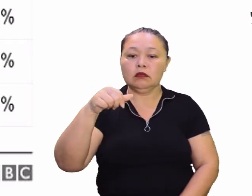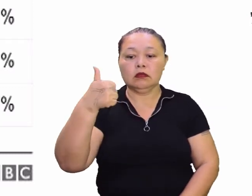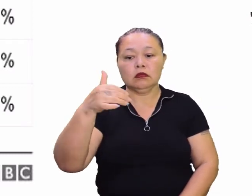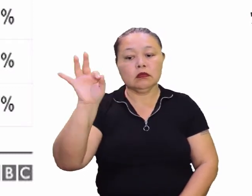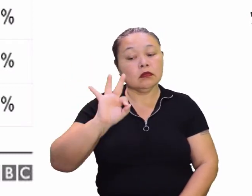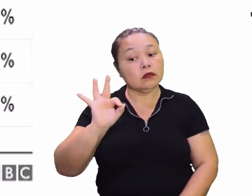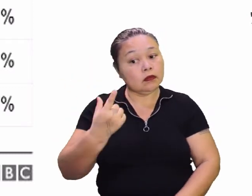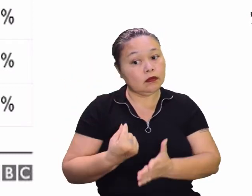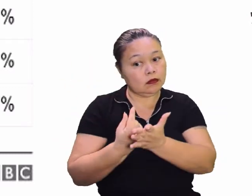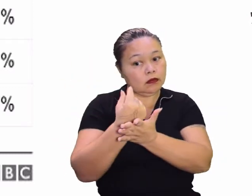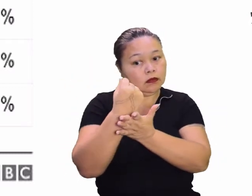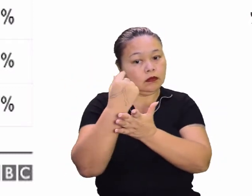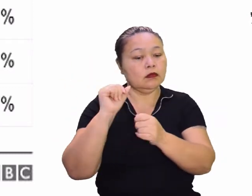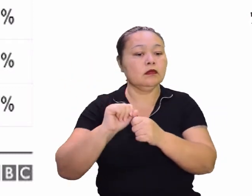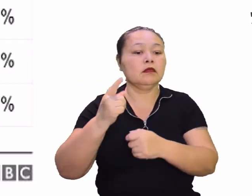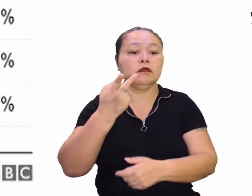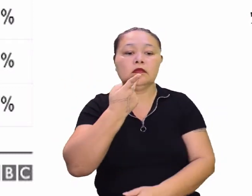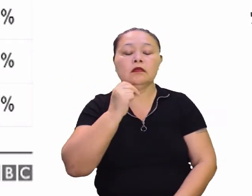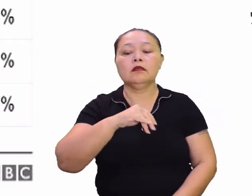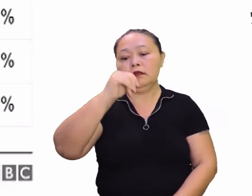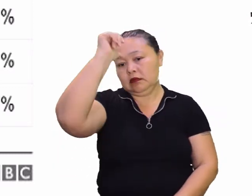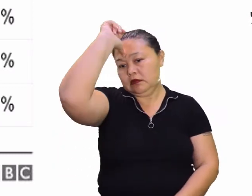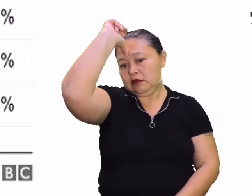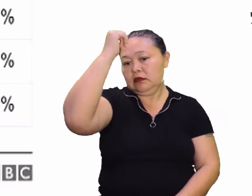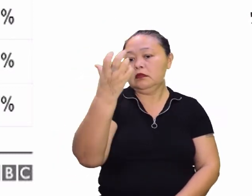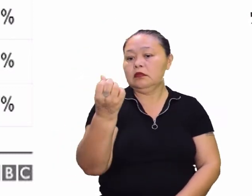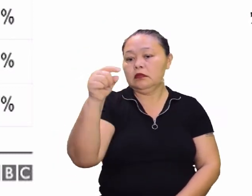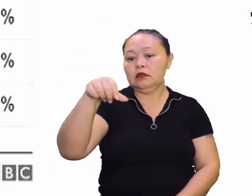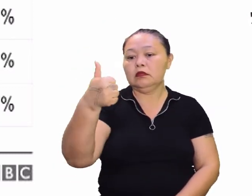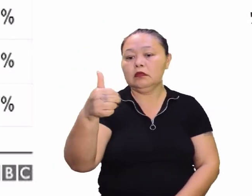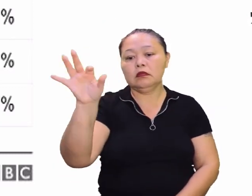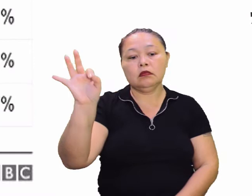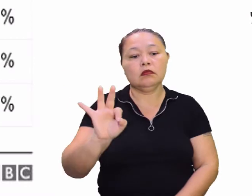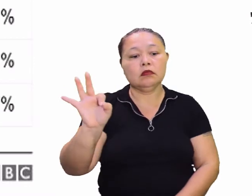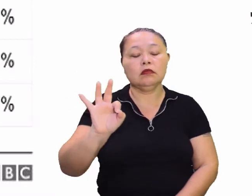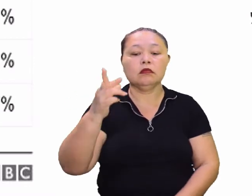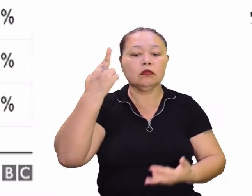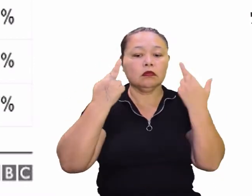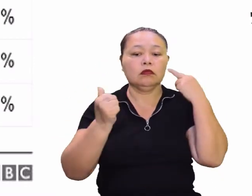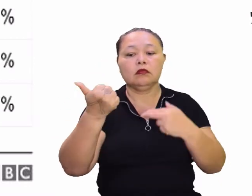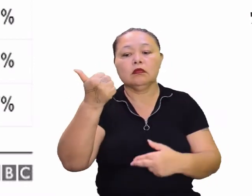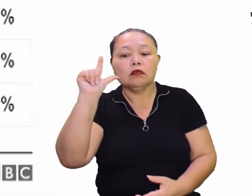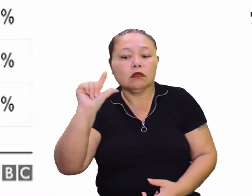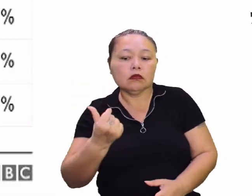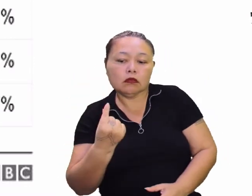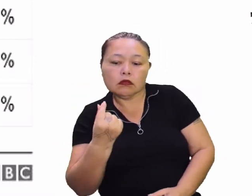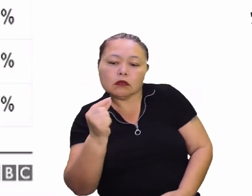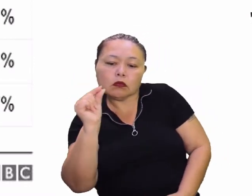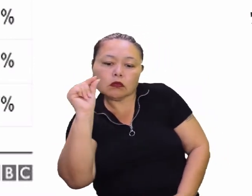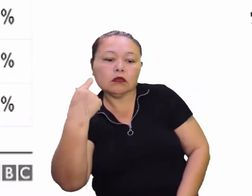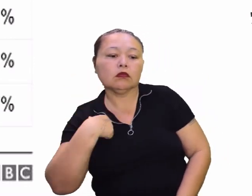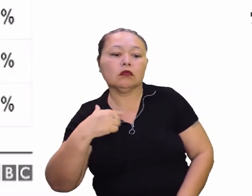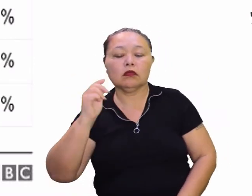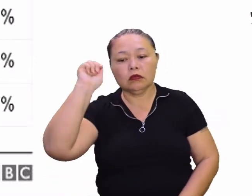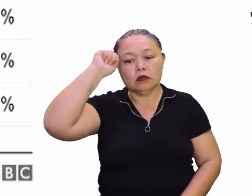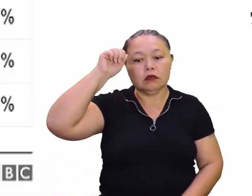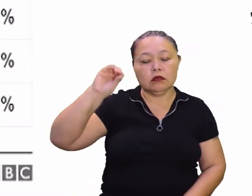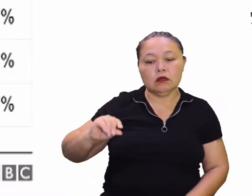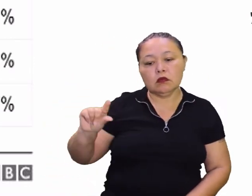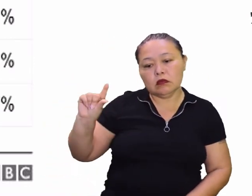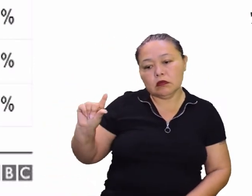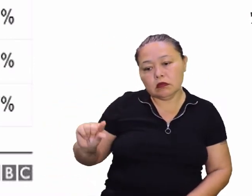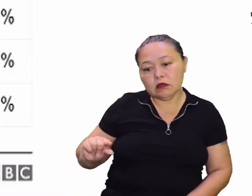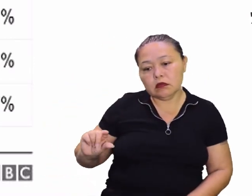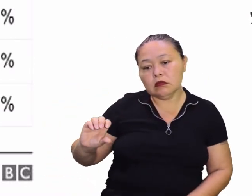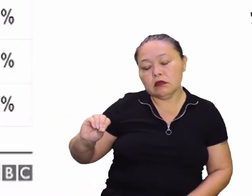crescimento econômico. Índia 6,1%, Rússia que cresceu menos e África do Sul aí, dentre os BRICS, foi o menor